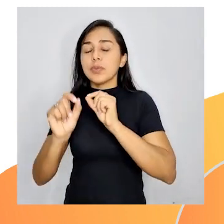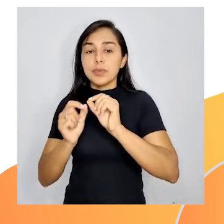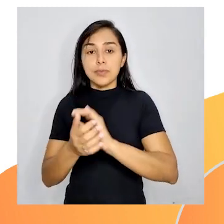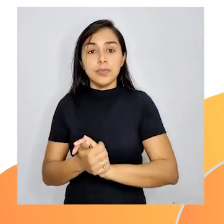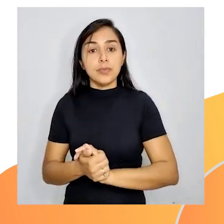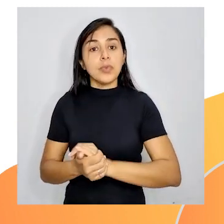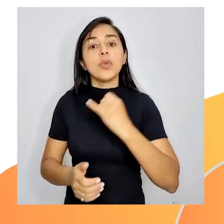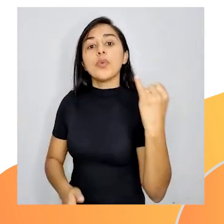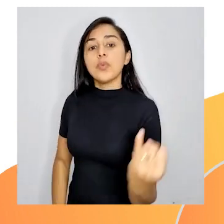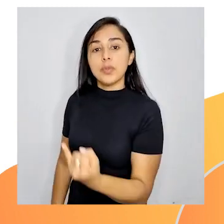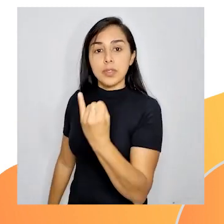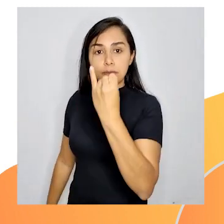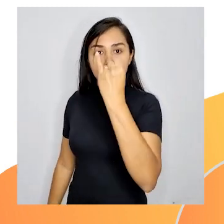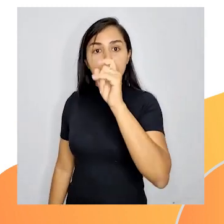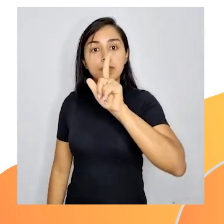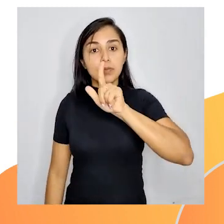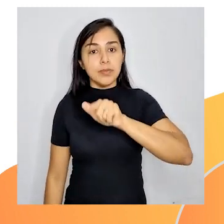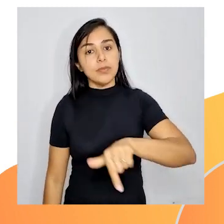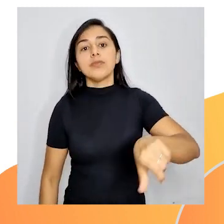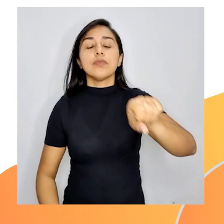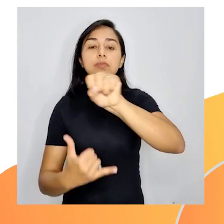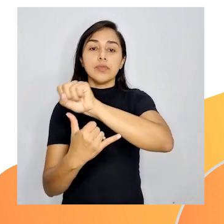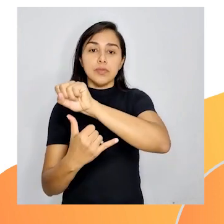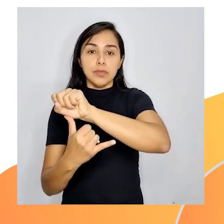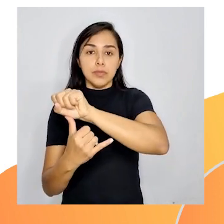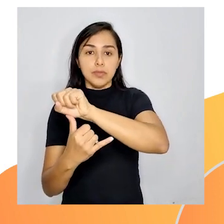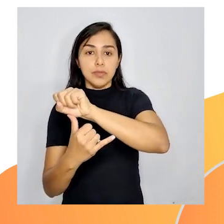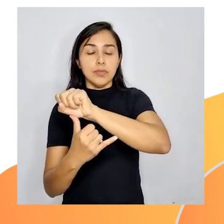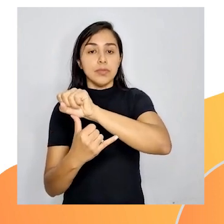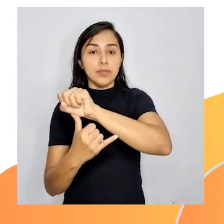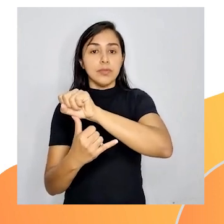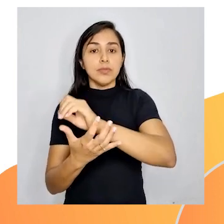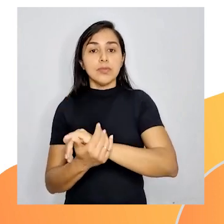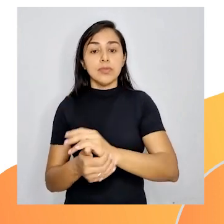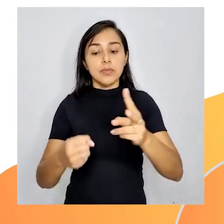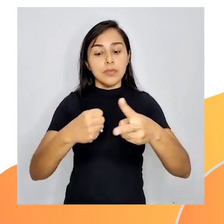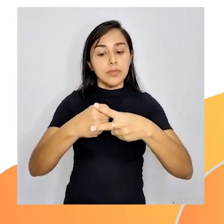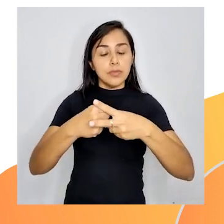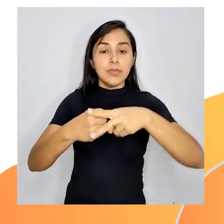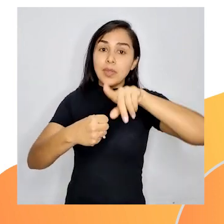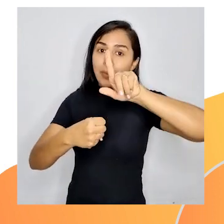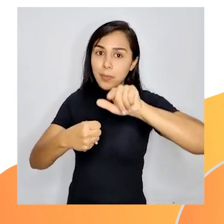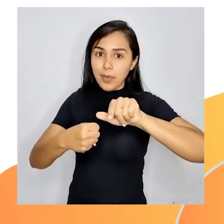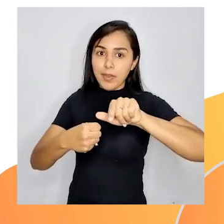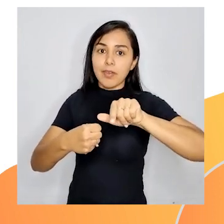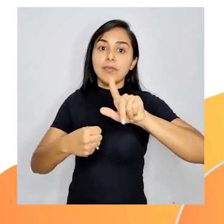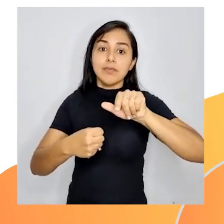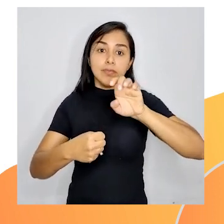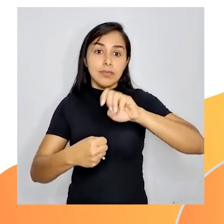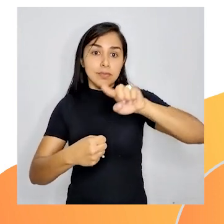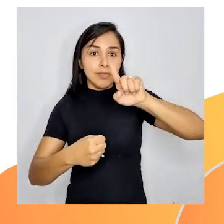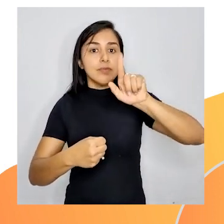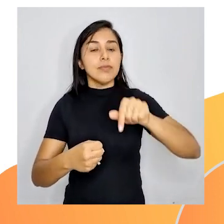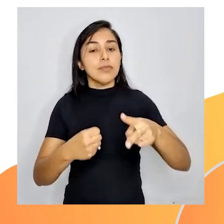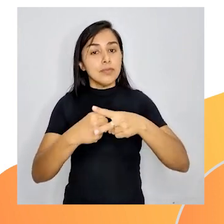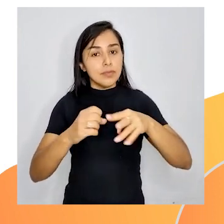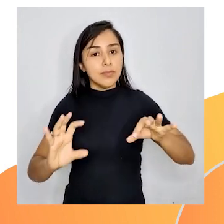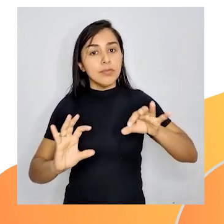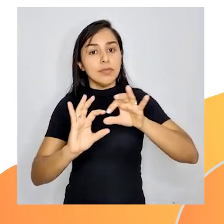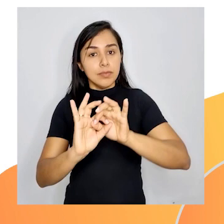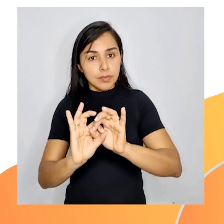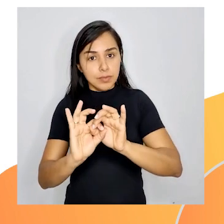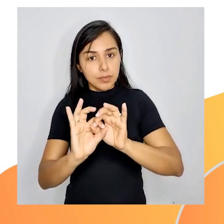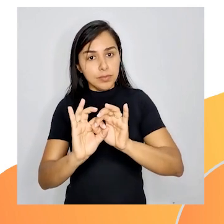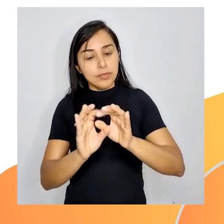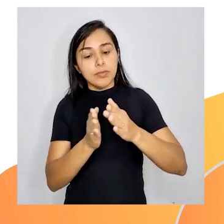classificado como sujeito e nós temos o verbo é, que é um verbo de ligação. Toda vez que eu tenho um verbo de ligação, o que vem